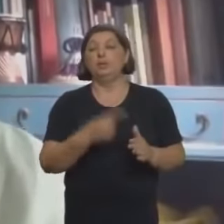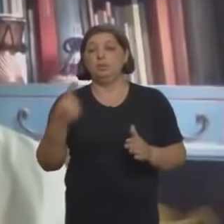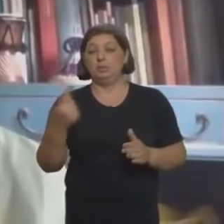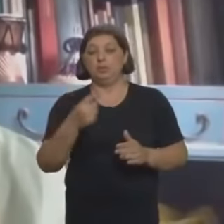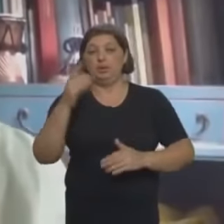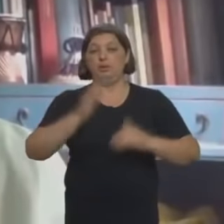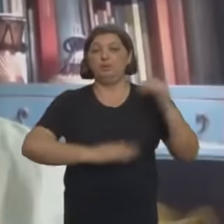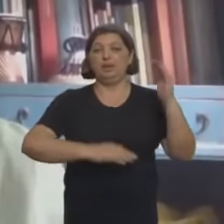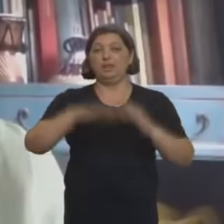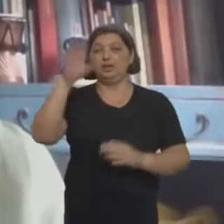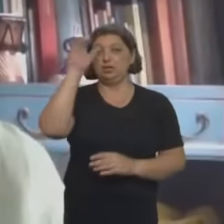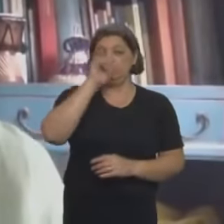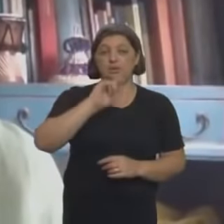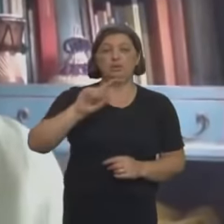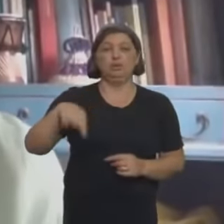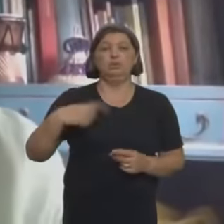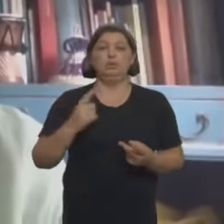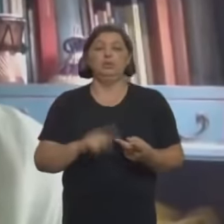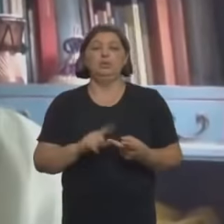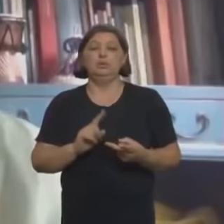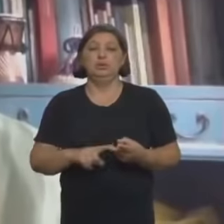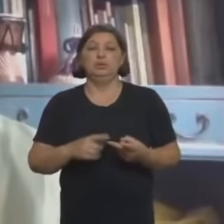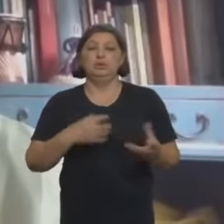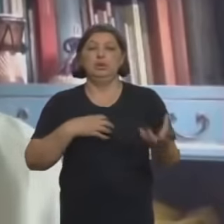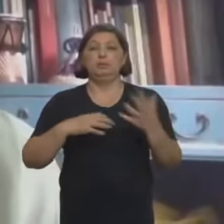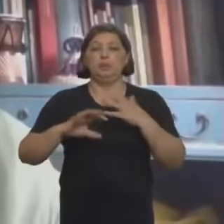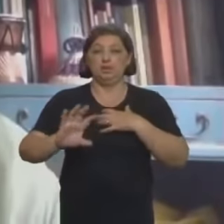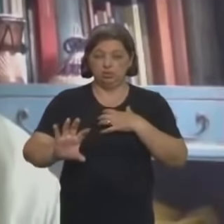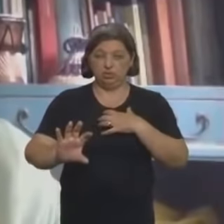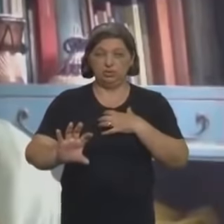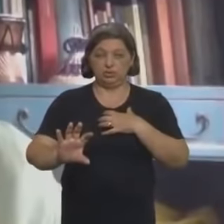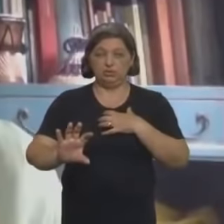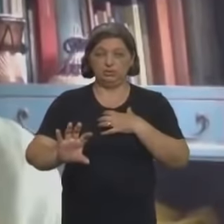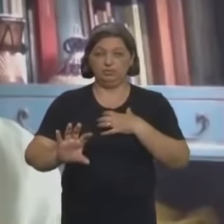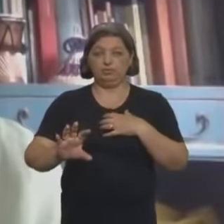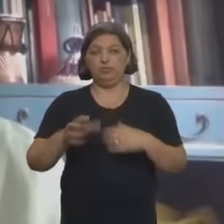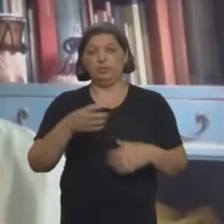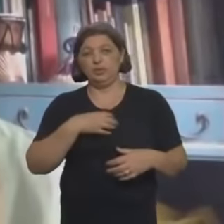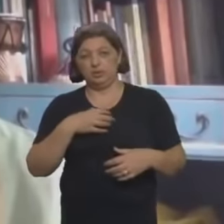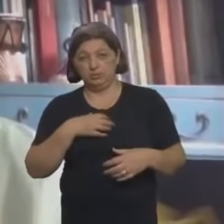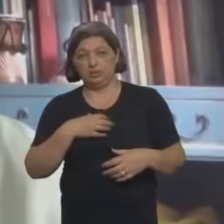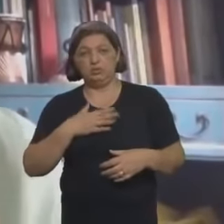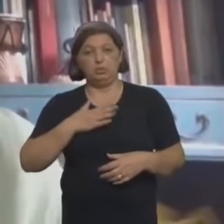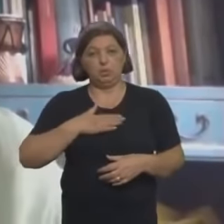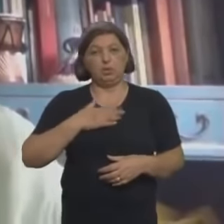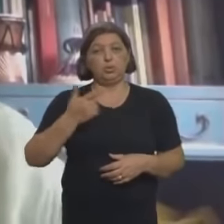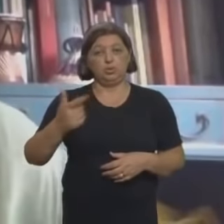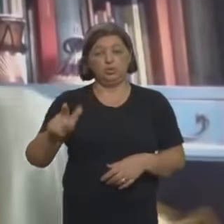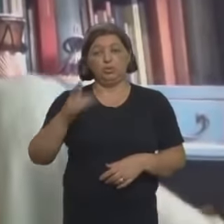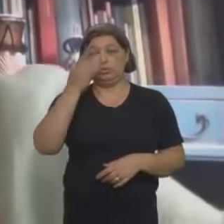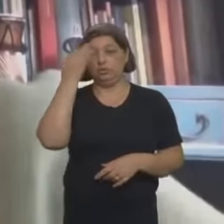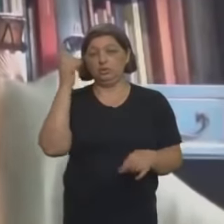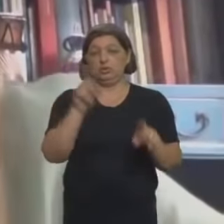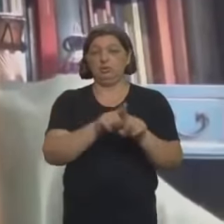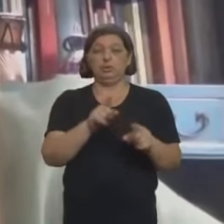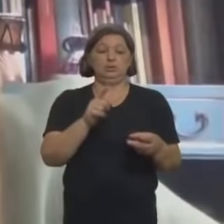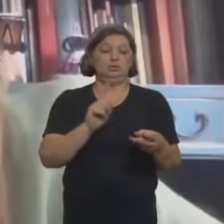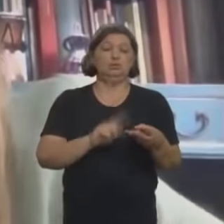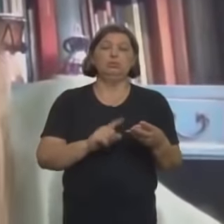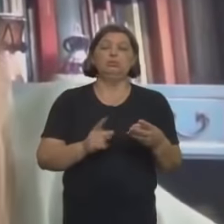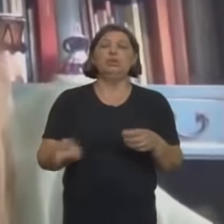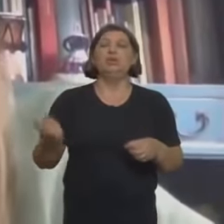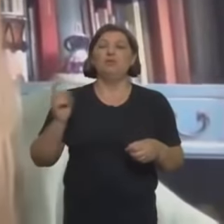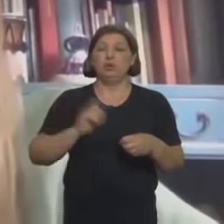para aprender, depois a gente vai para empatia, né, sentimentos meus e dos outros, e aí voltando lá para o CASEL e